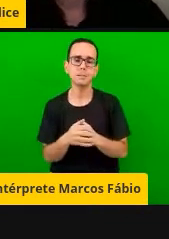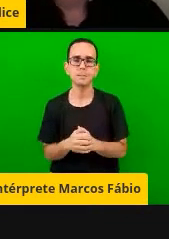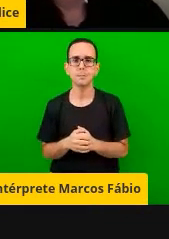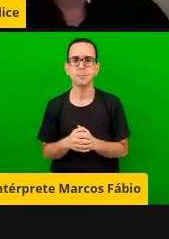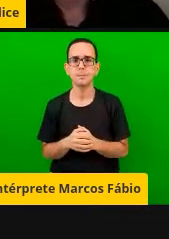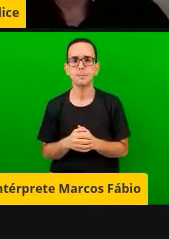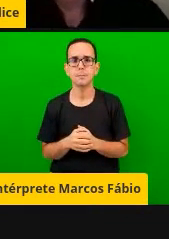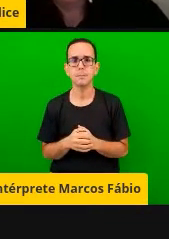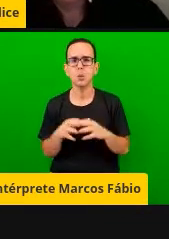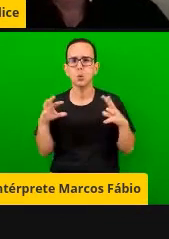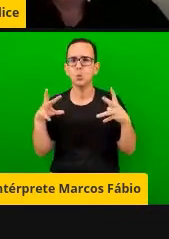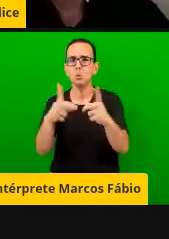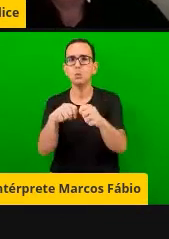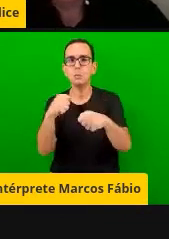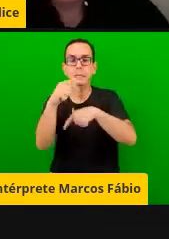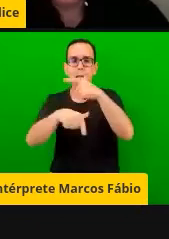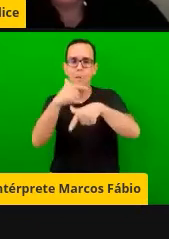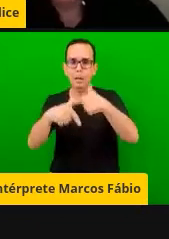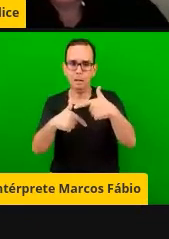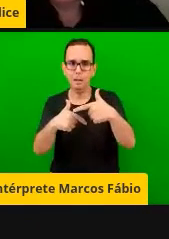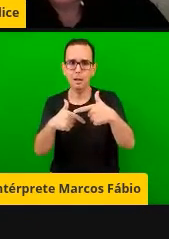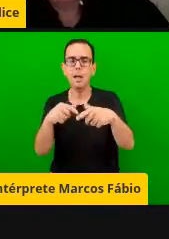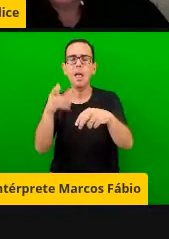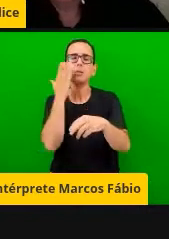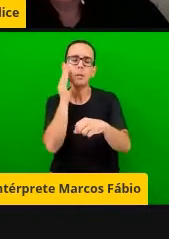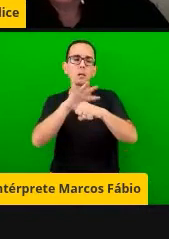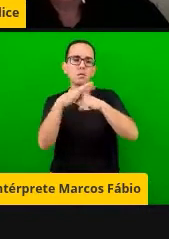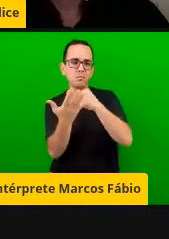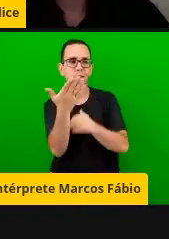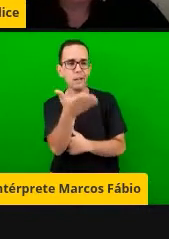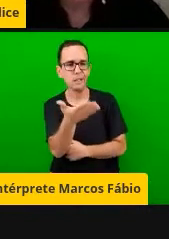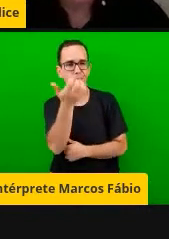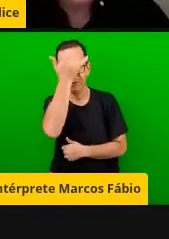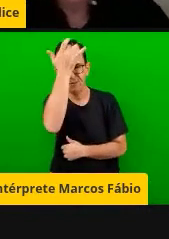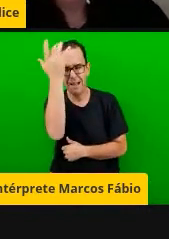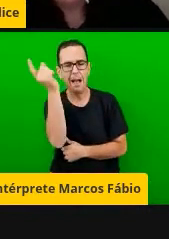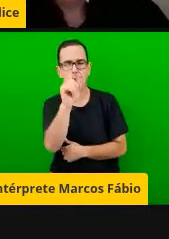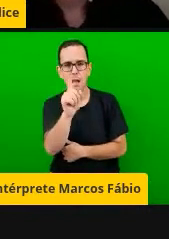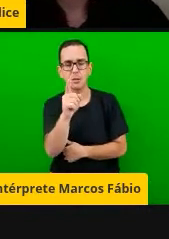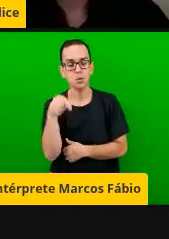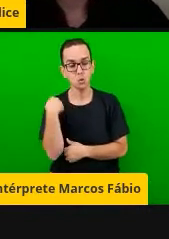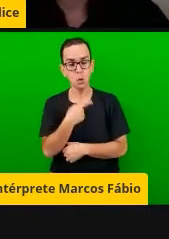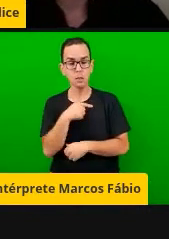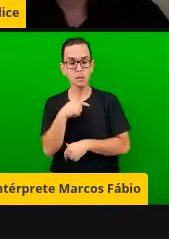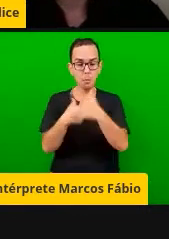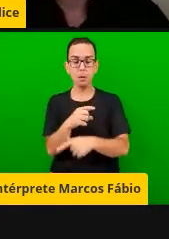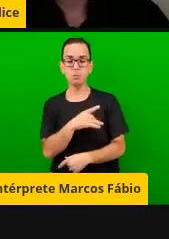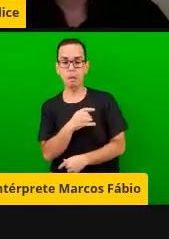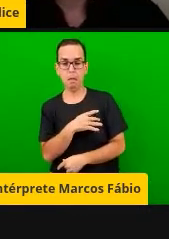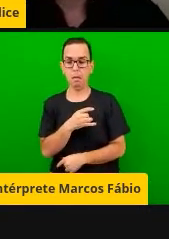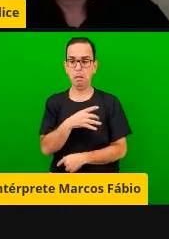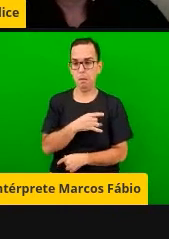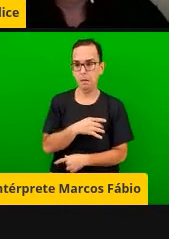Todo mundo tem que trabalhar. Eu sei que o coronavírus está aí, a coisa não é fácil, né? A gente trabalha com medo, mas a gente tem que procurar todos